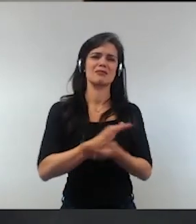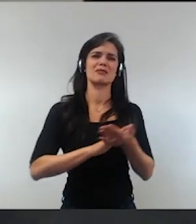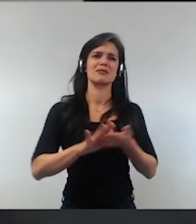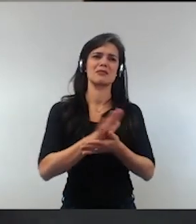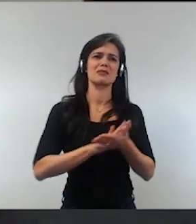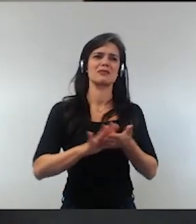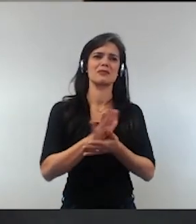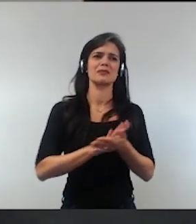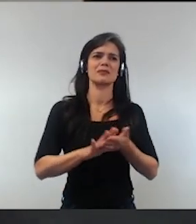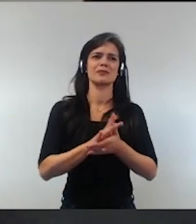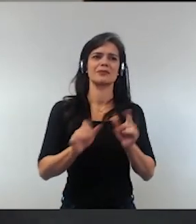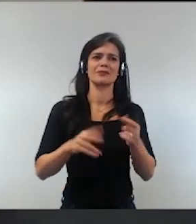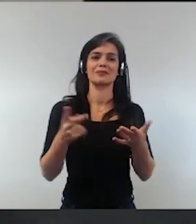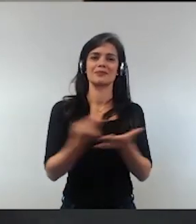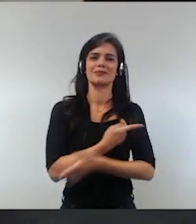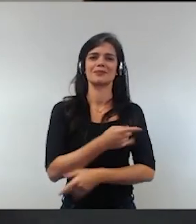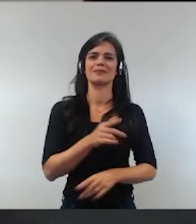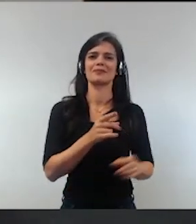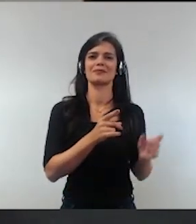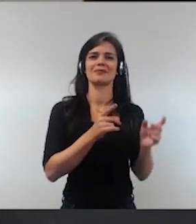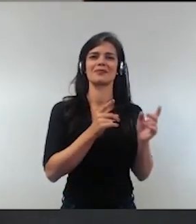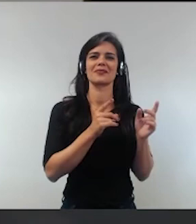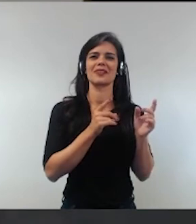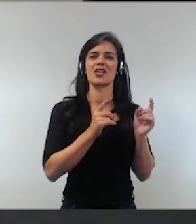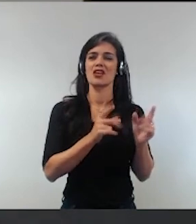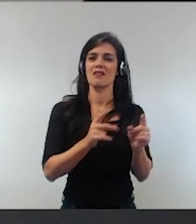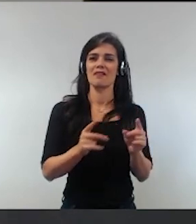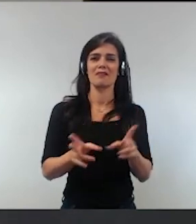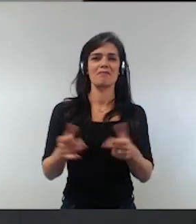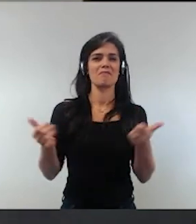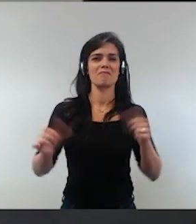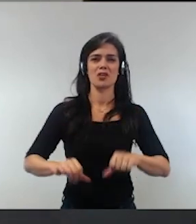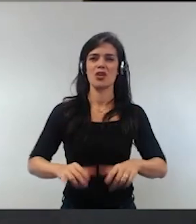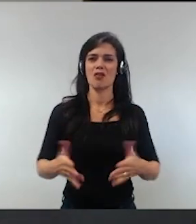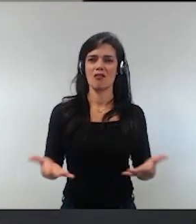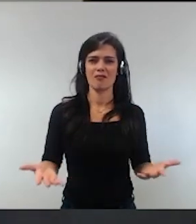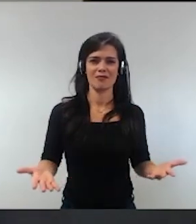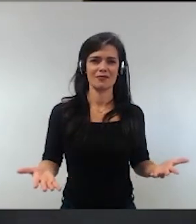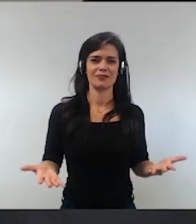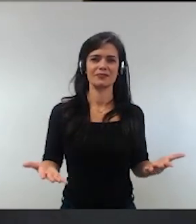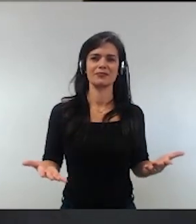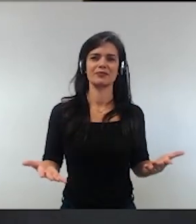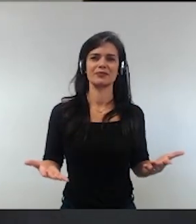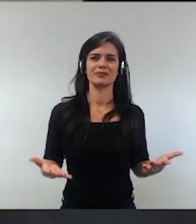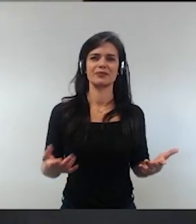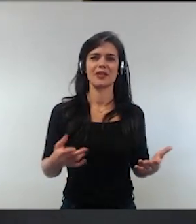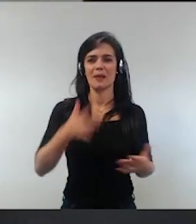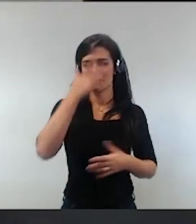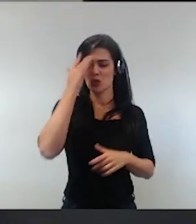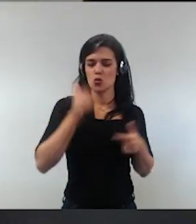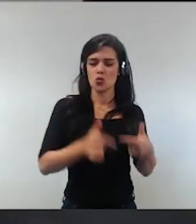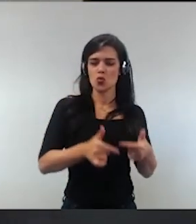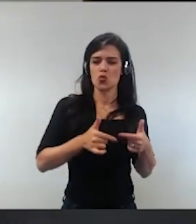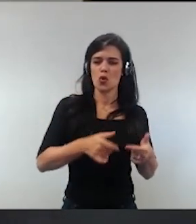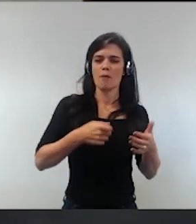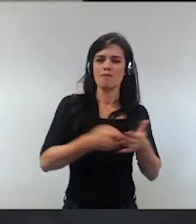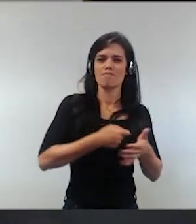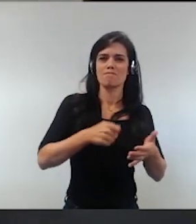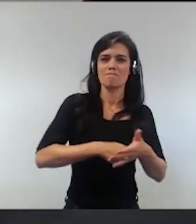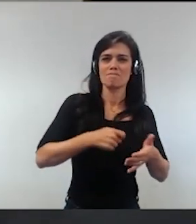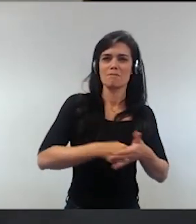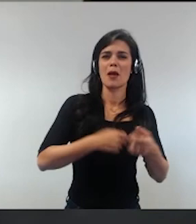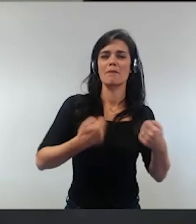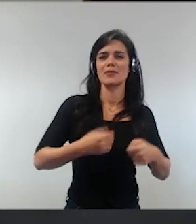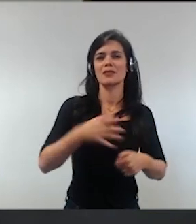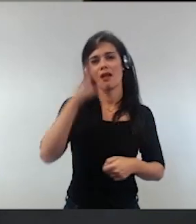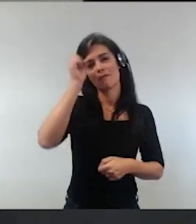a realidade mercadológica é a pior possível. E quem está na militância realmente precisa aprender